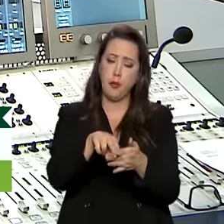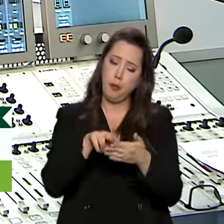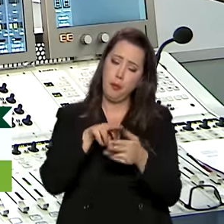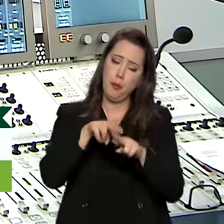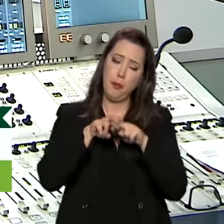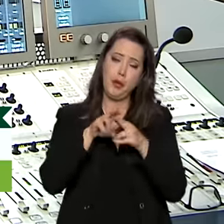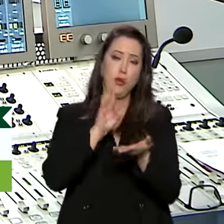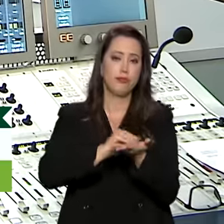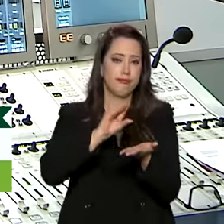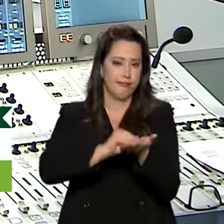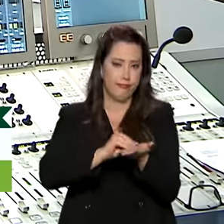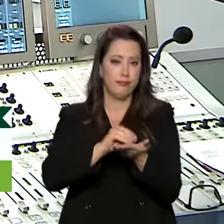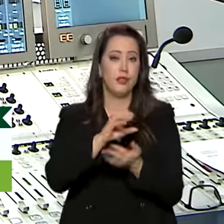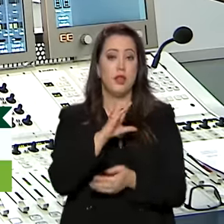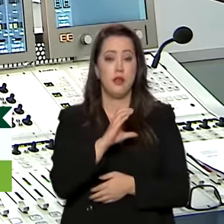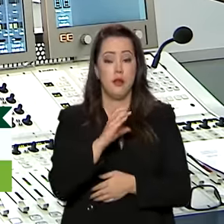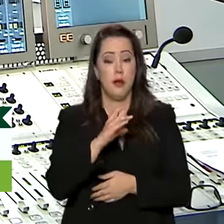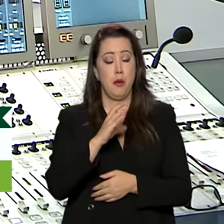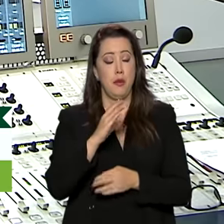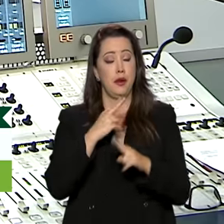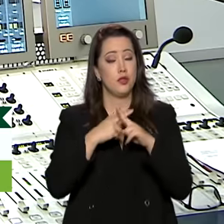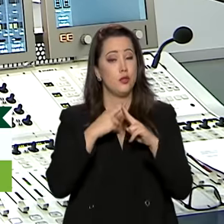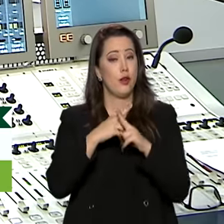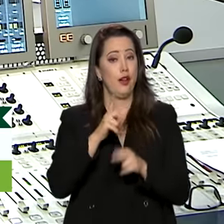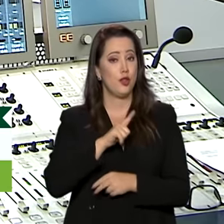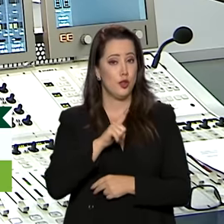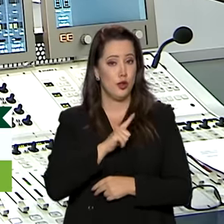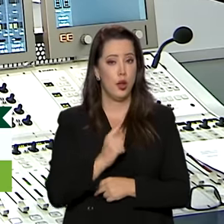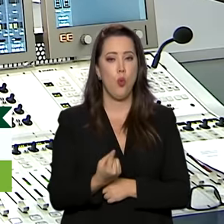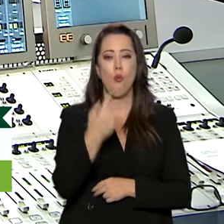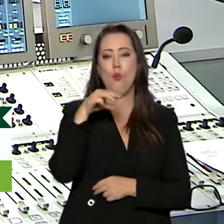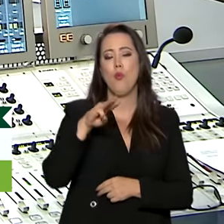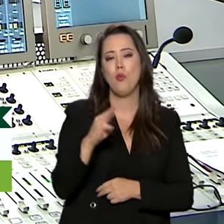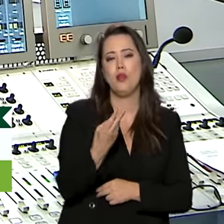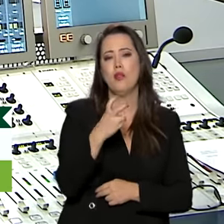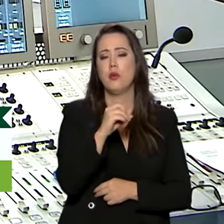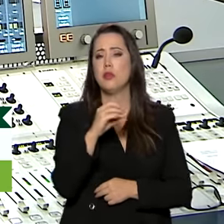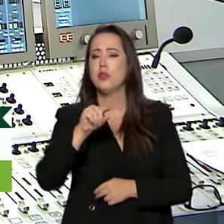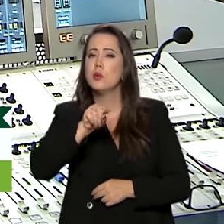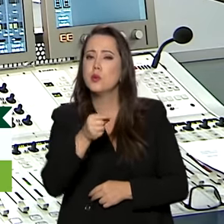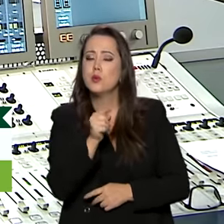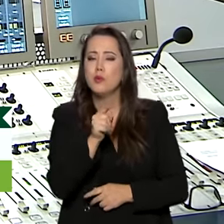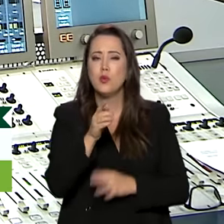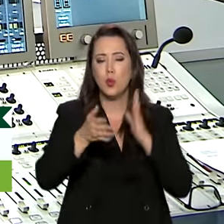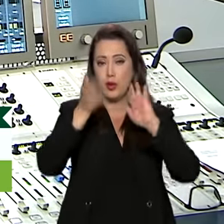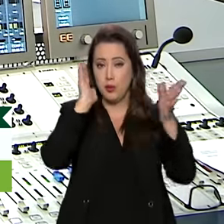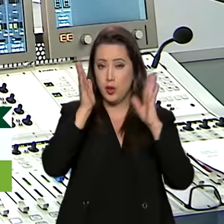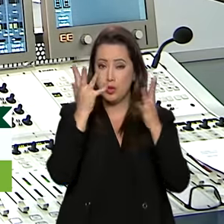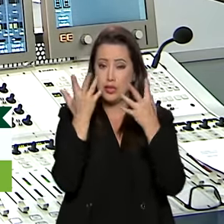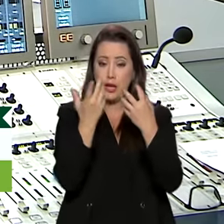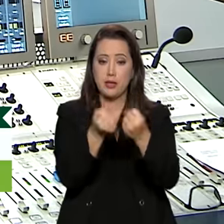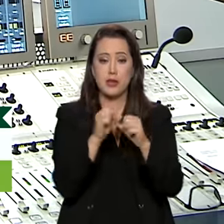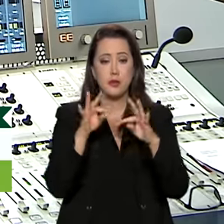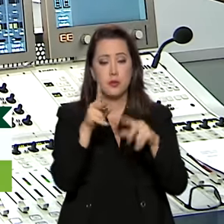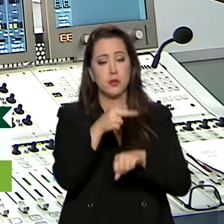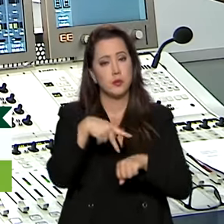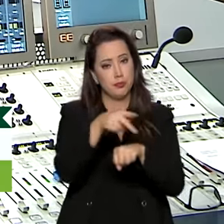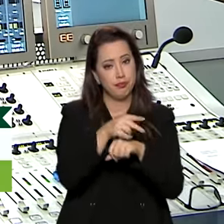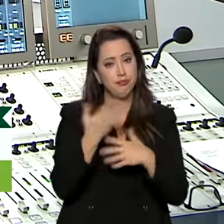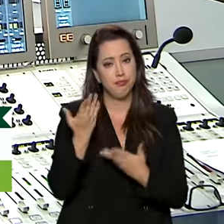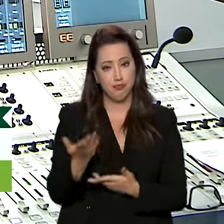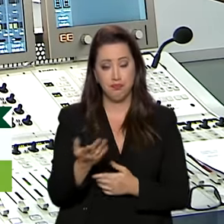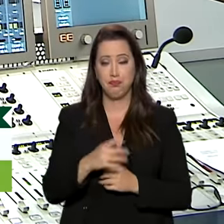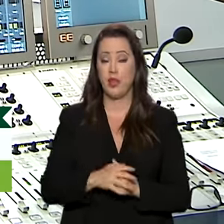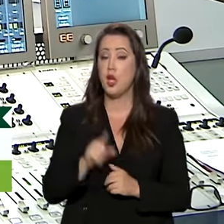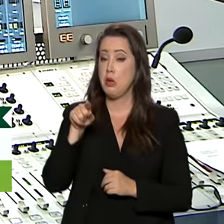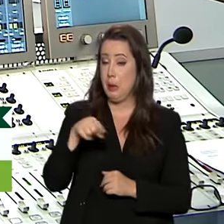tem mais de 1 milhão e 500 mil caminhoneiros devem ser beneficiados em todo o país para o ministro da infraestrutura Tarcísio